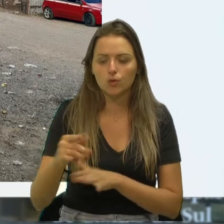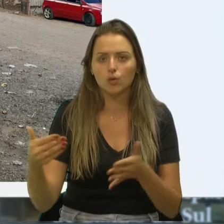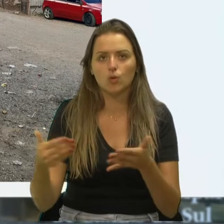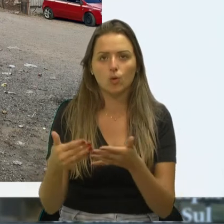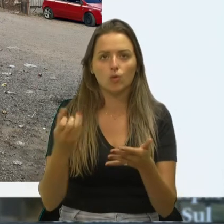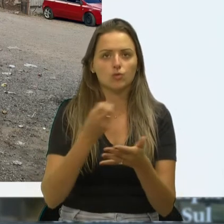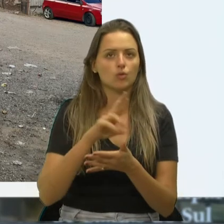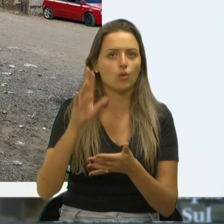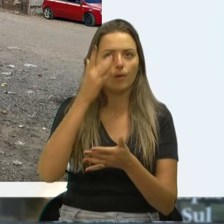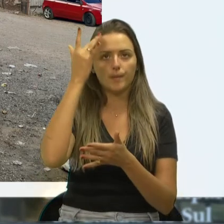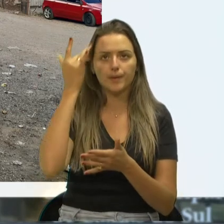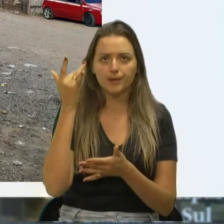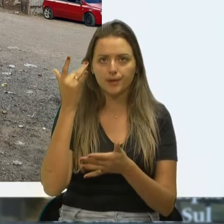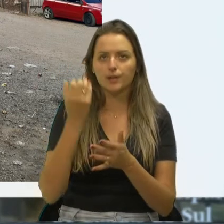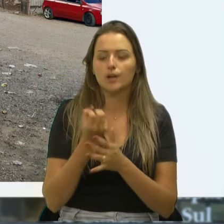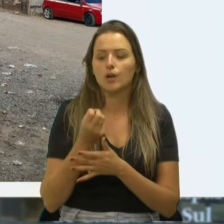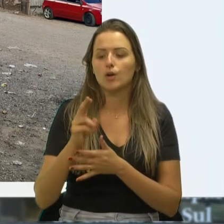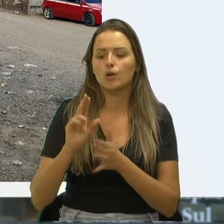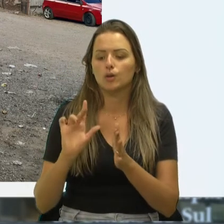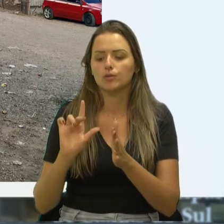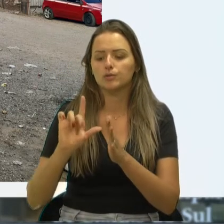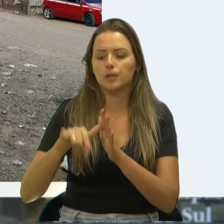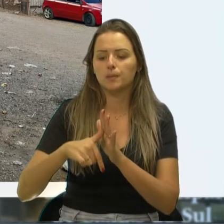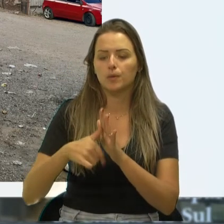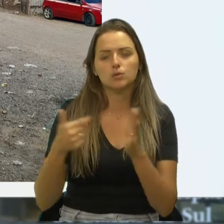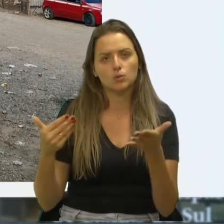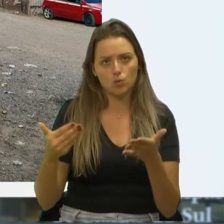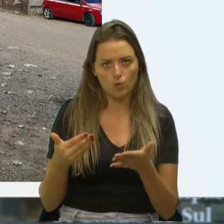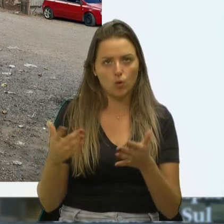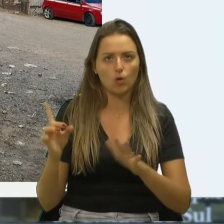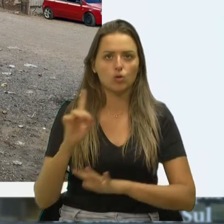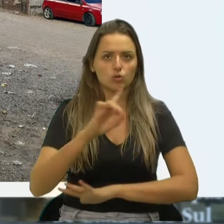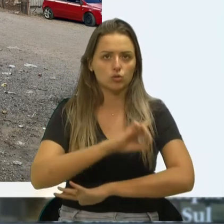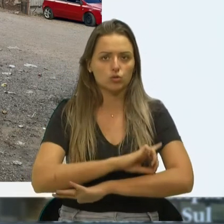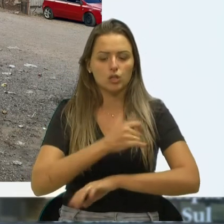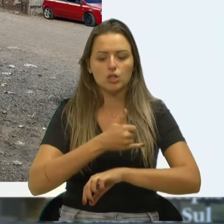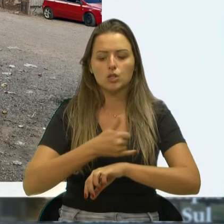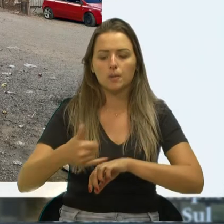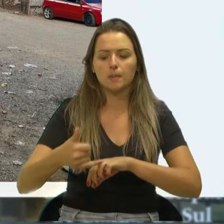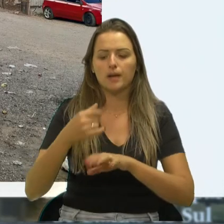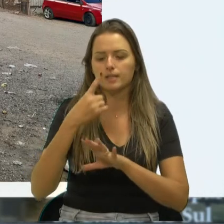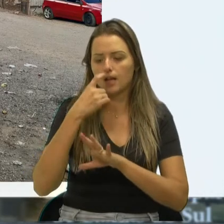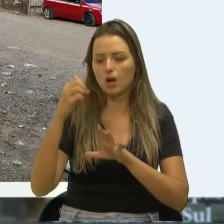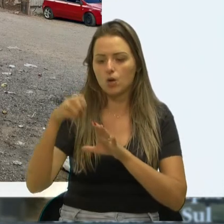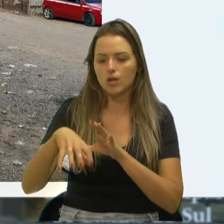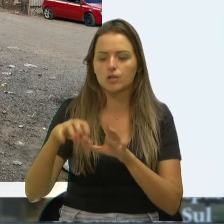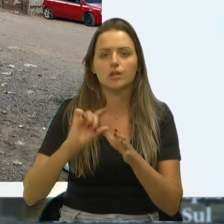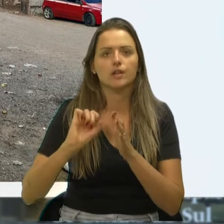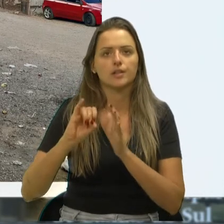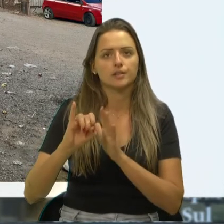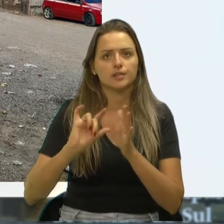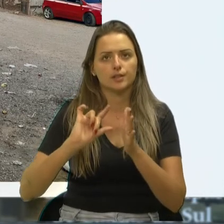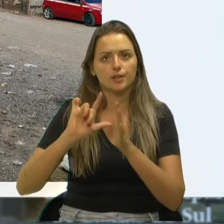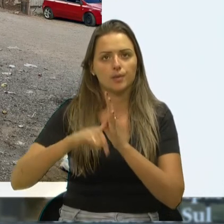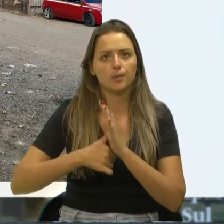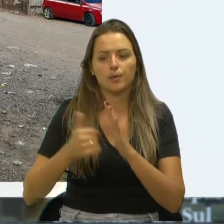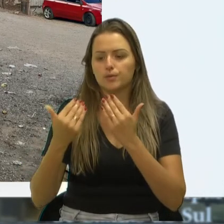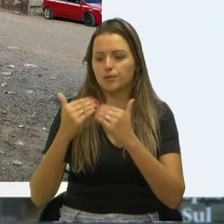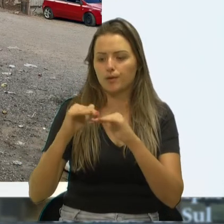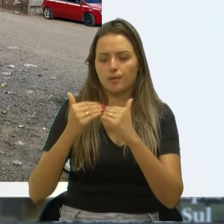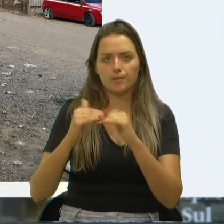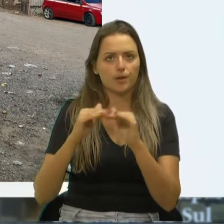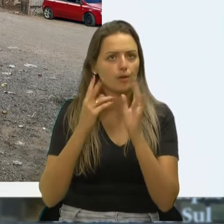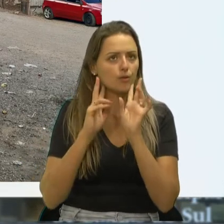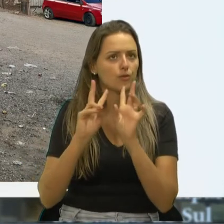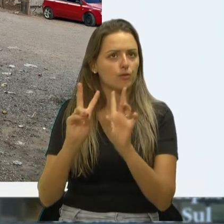amanhã, após é hoje o dia de passar o lixo lá, se for depois do caminhão lá, vai ver a